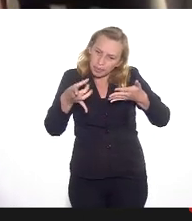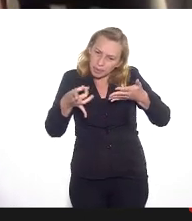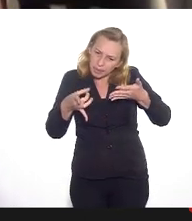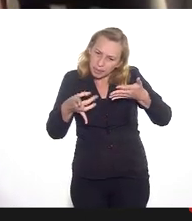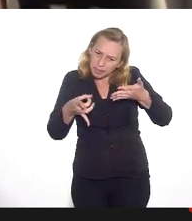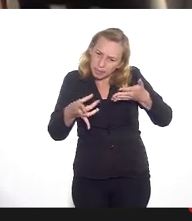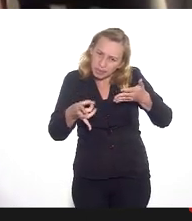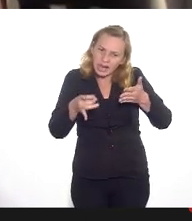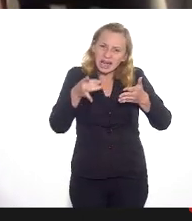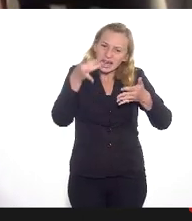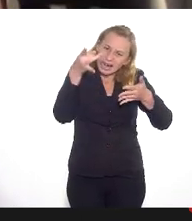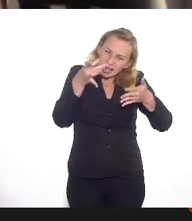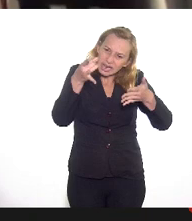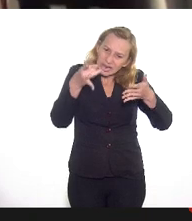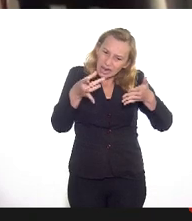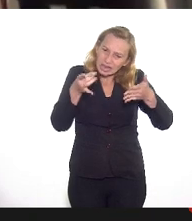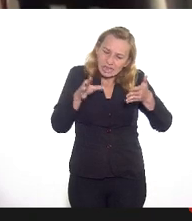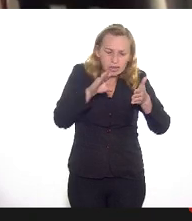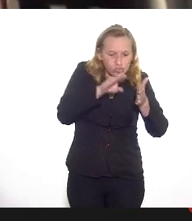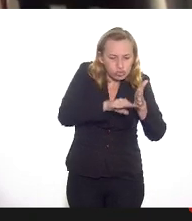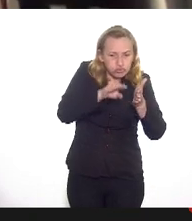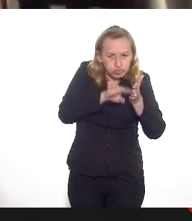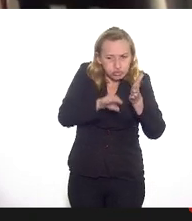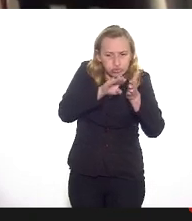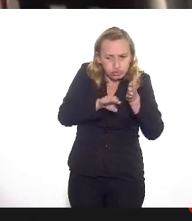custo individualmente